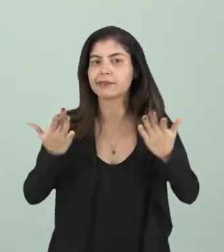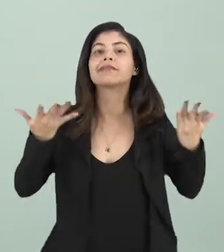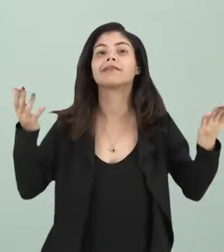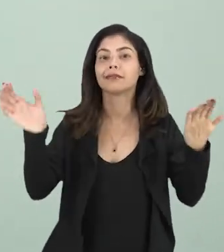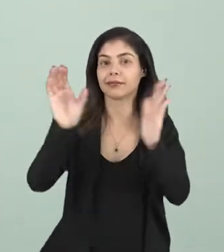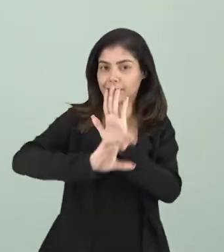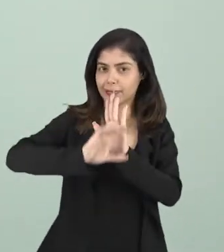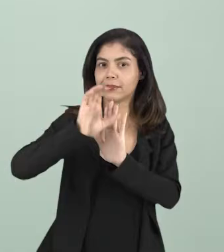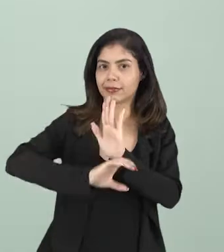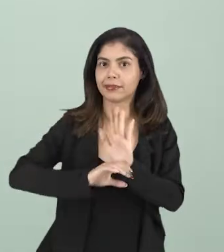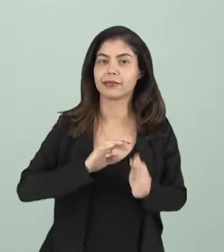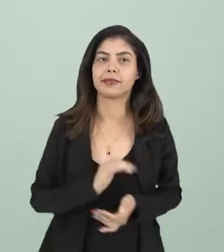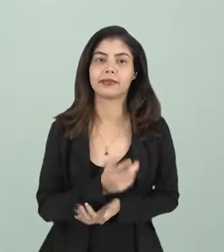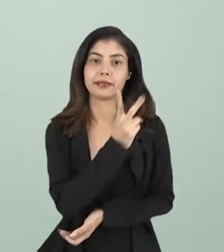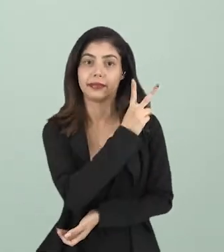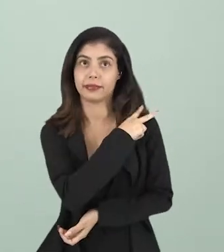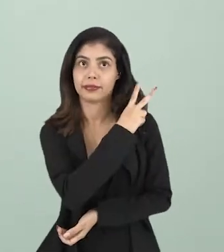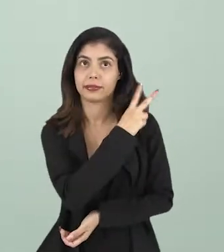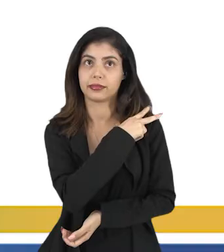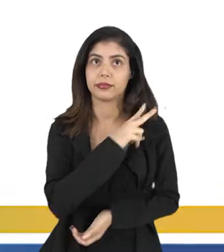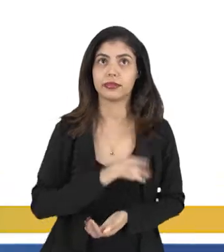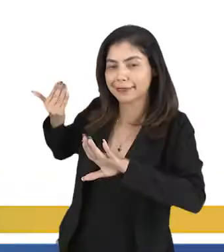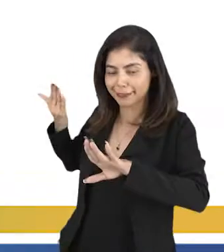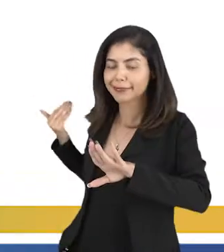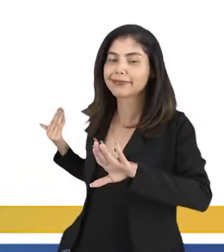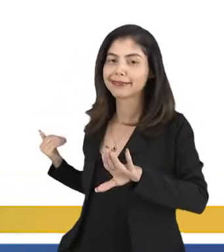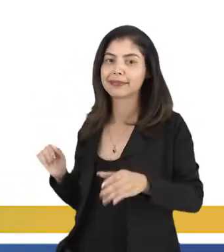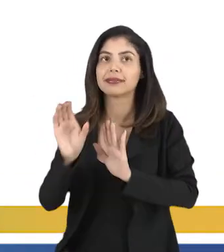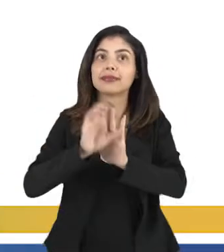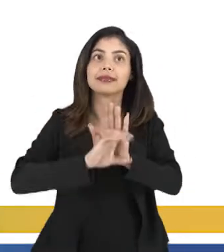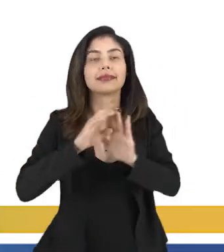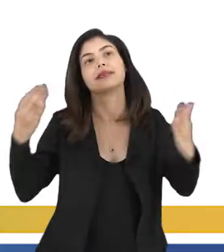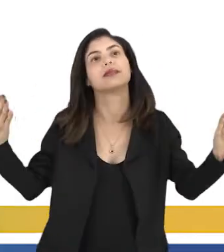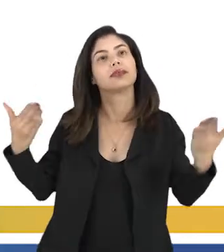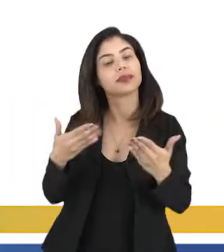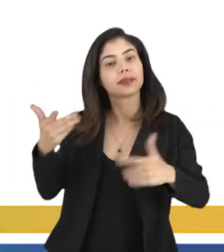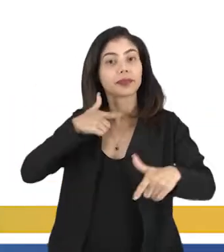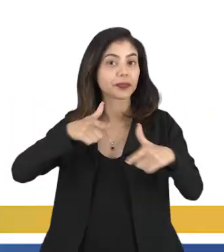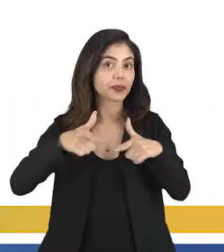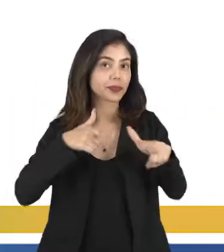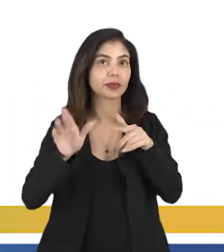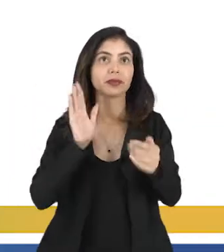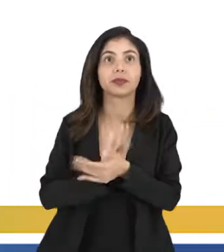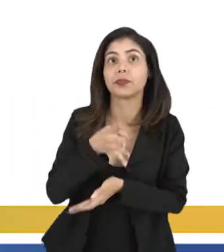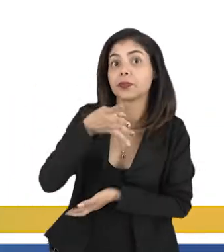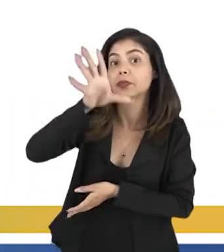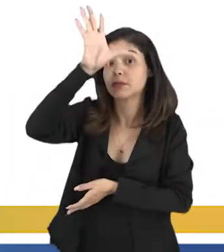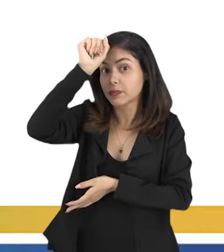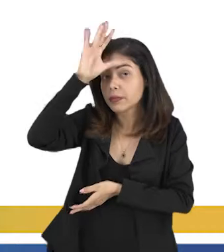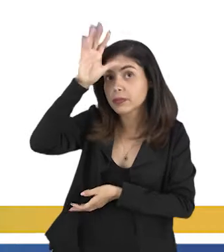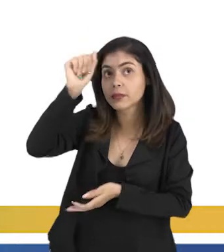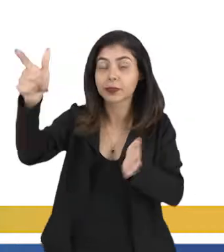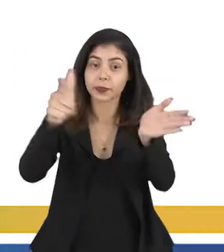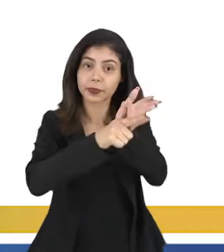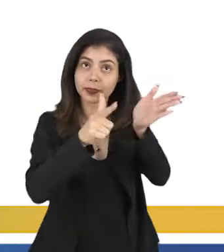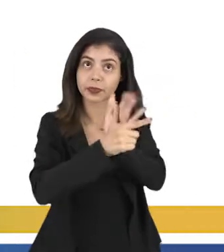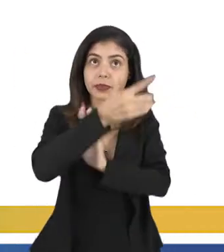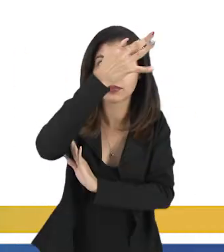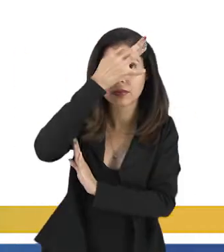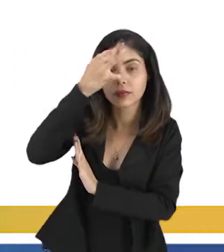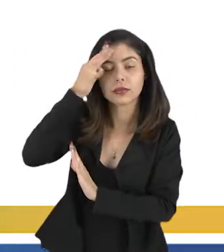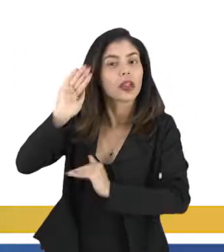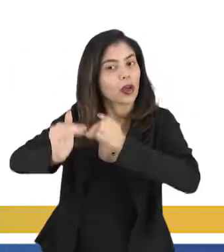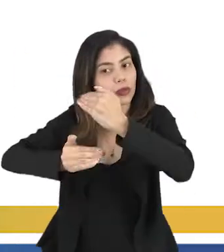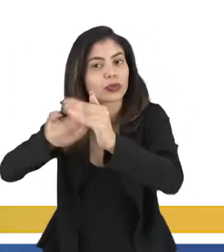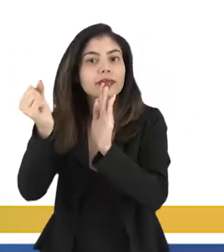maravilhoso conteúdo de segunda série. O conteúdo hoje vamos estar trabalhando sobre o conhecimento sobre o papel da